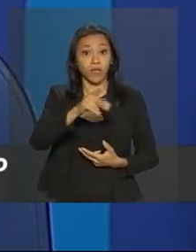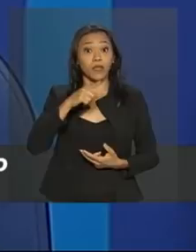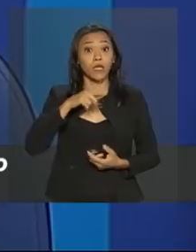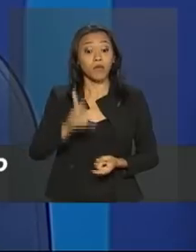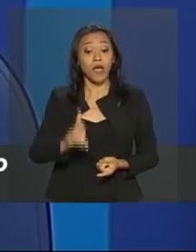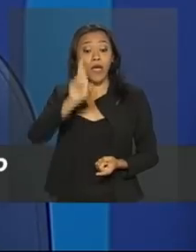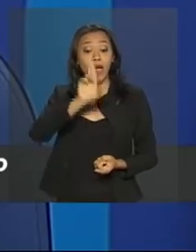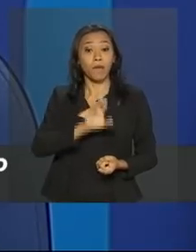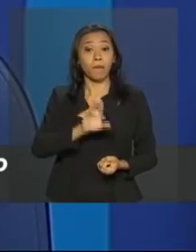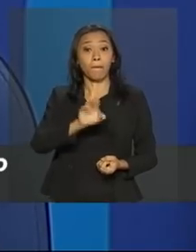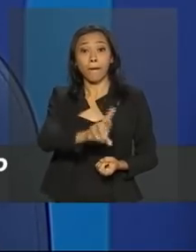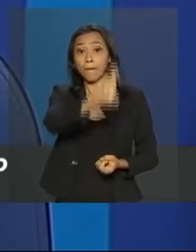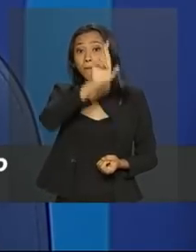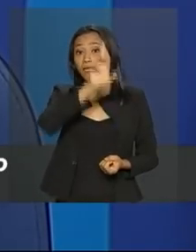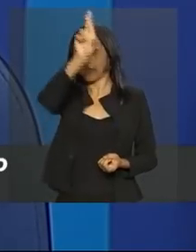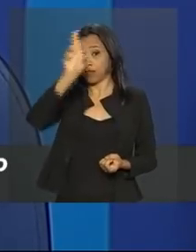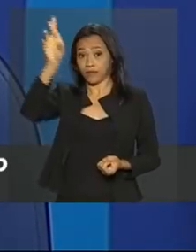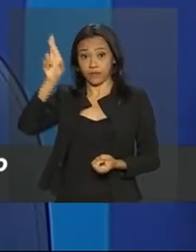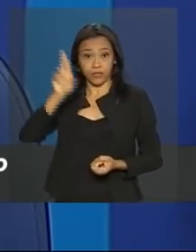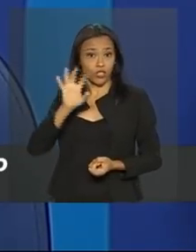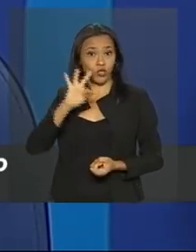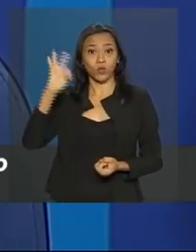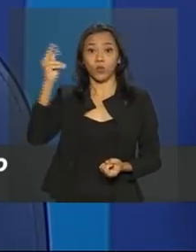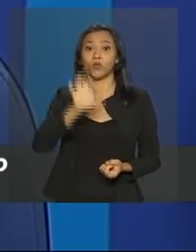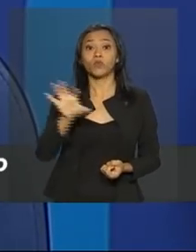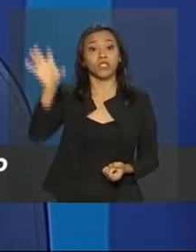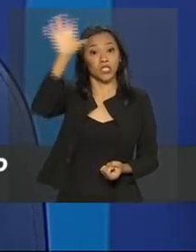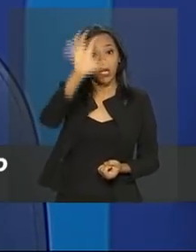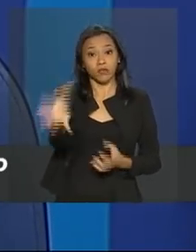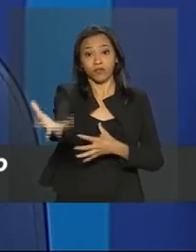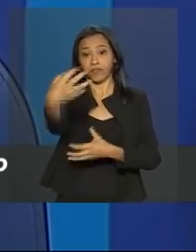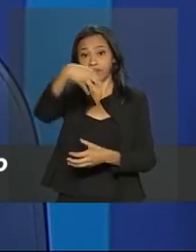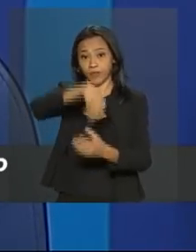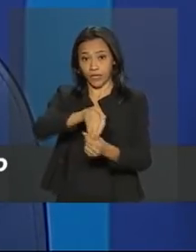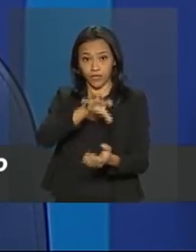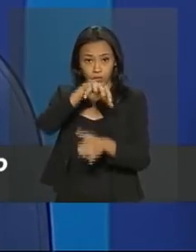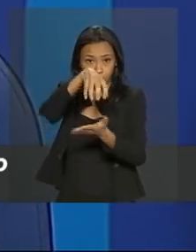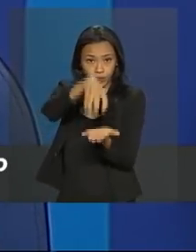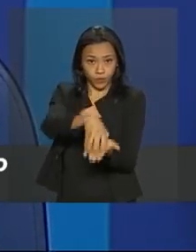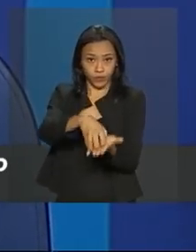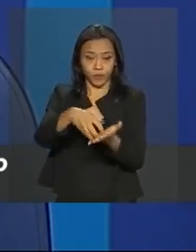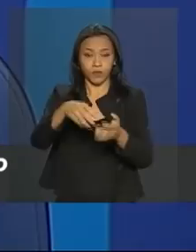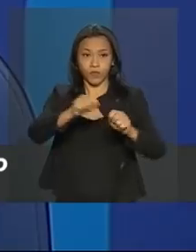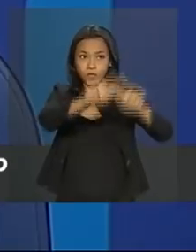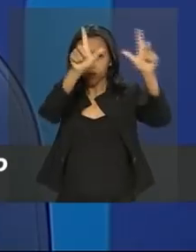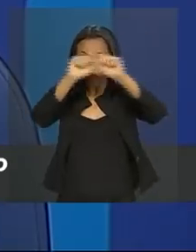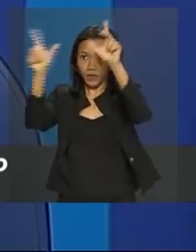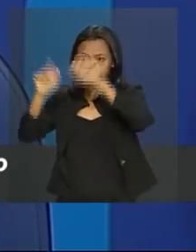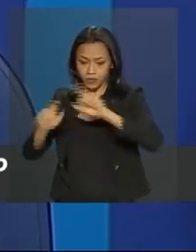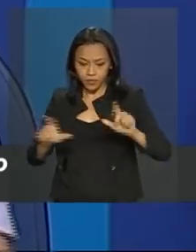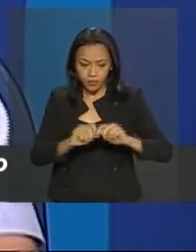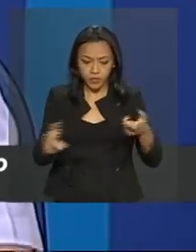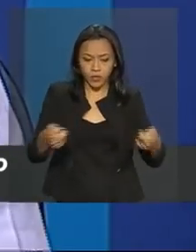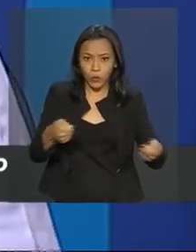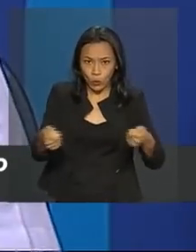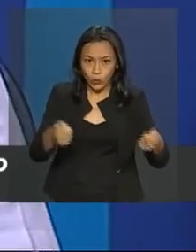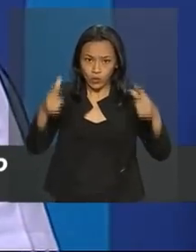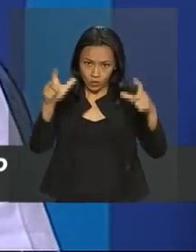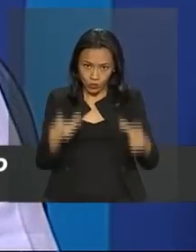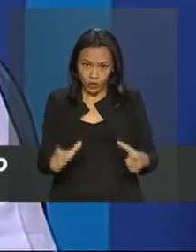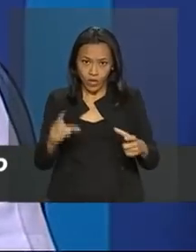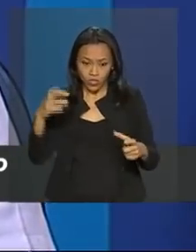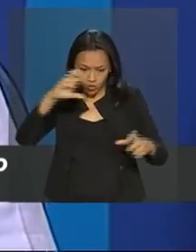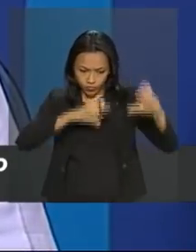os estados é além dos 12 que foram integrados durante a copa novamente com mais 15